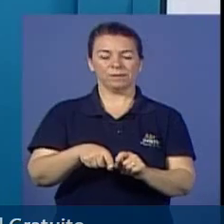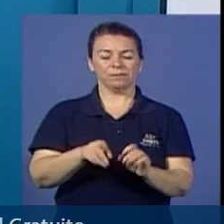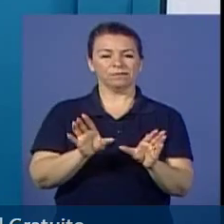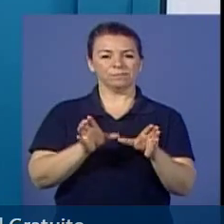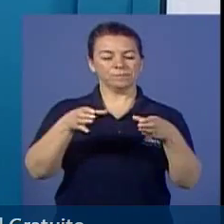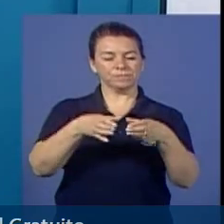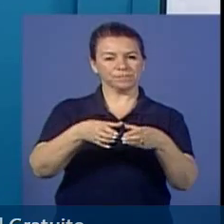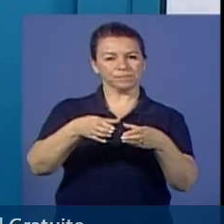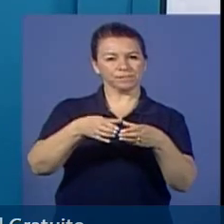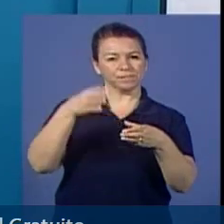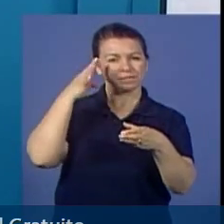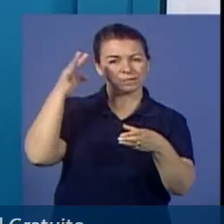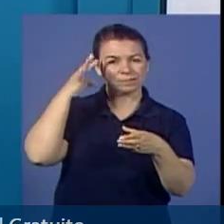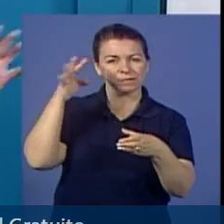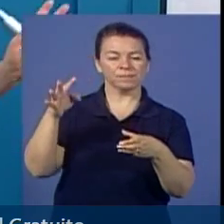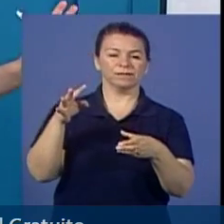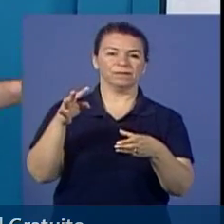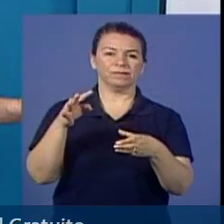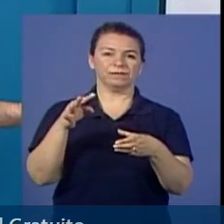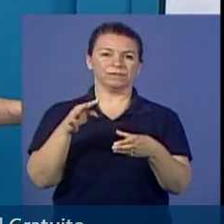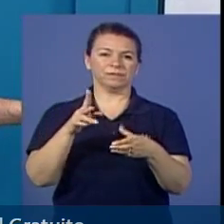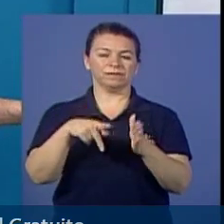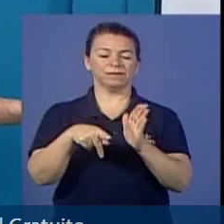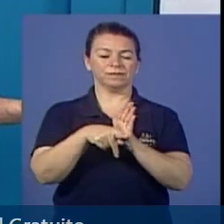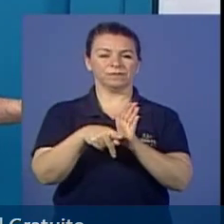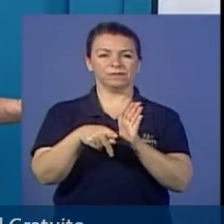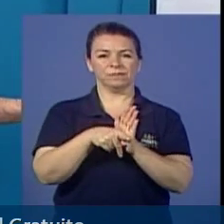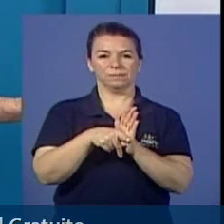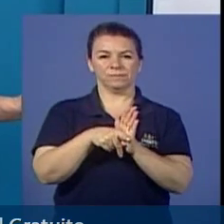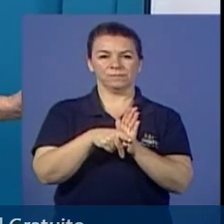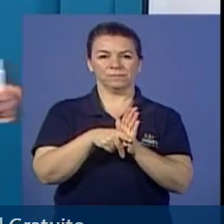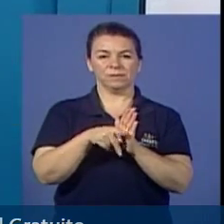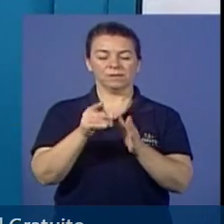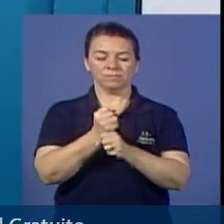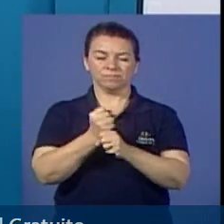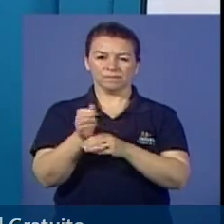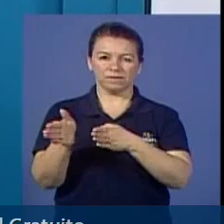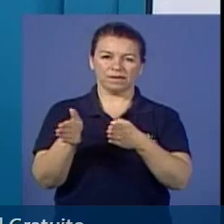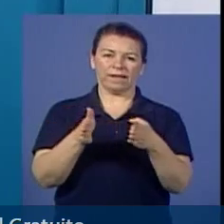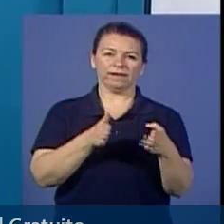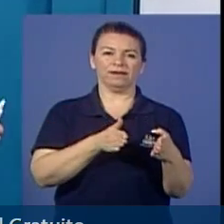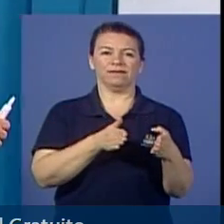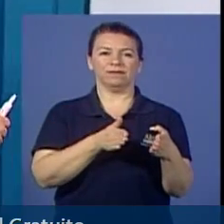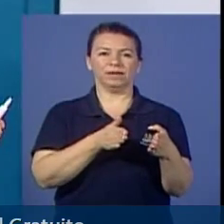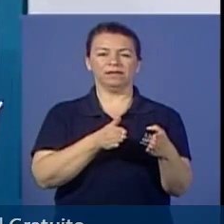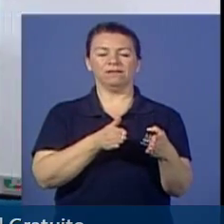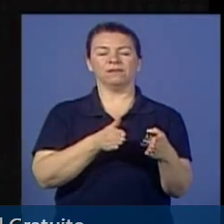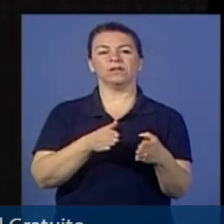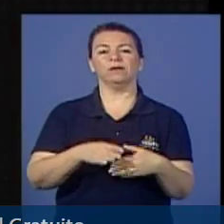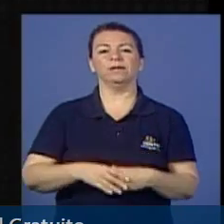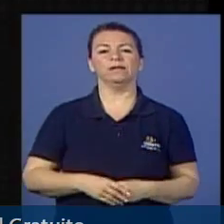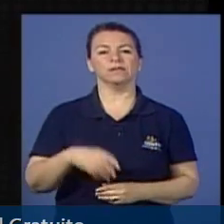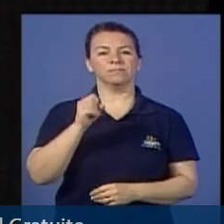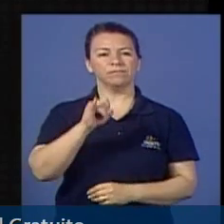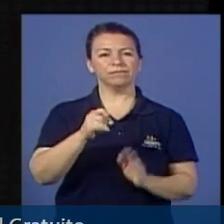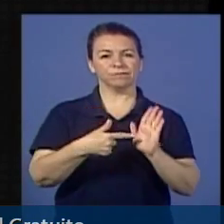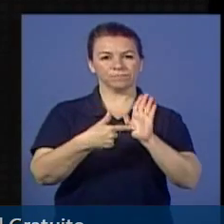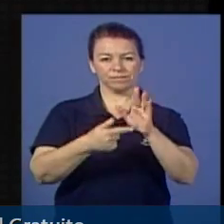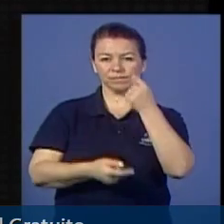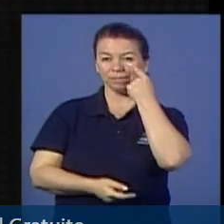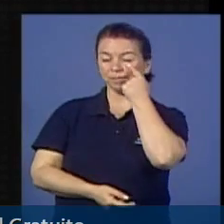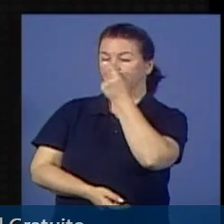que está presente em uma determinada época. É justamente do que eles estão falando aqui. E se você observar a figura que eles mostraram, por favor,